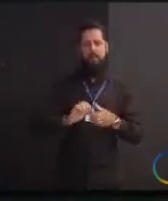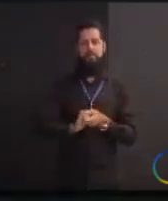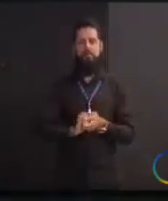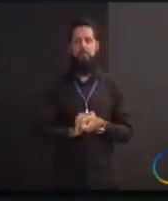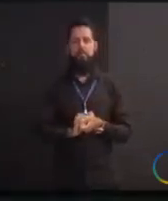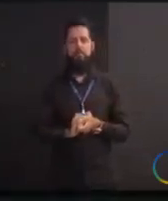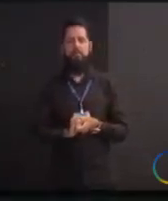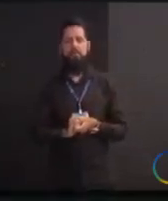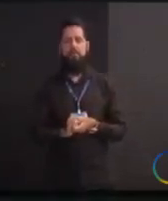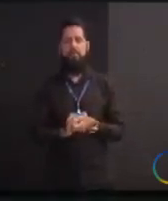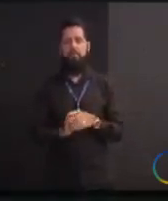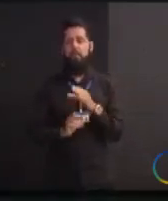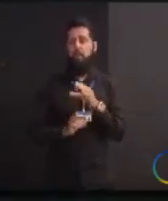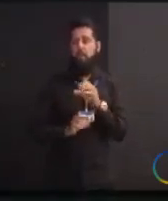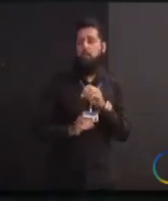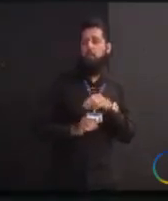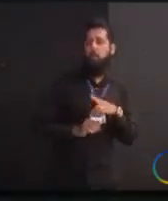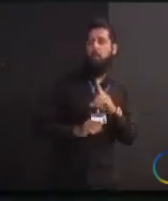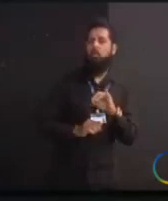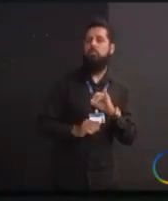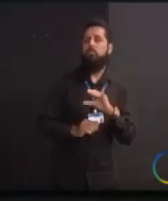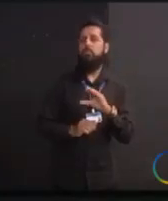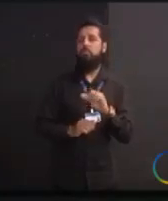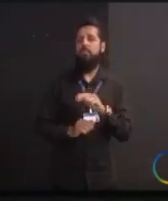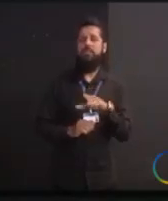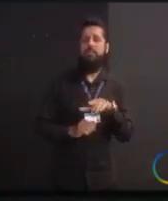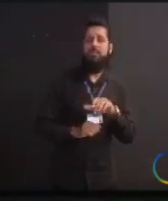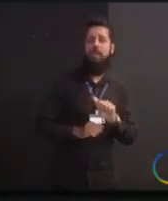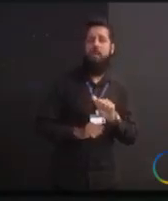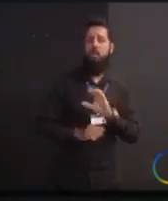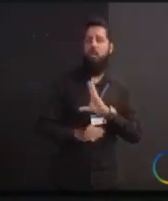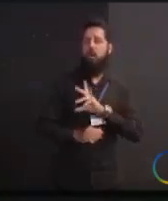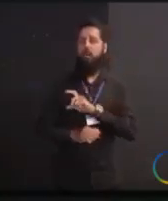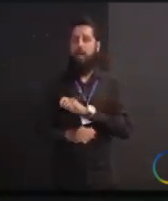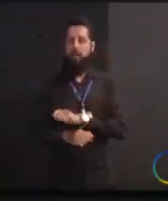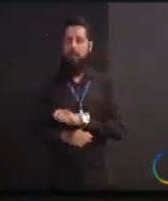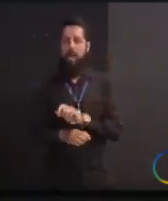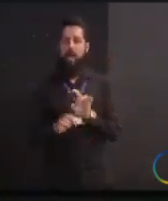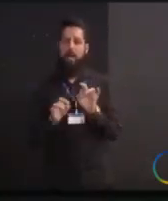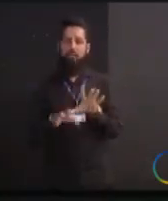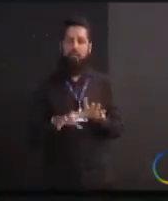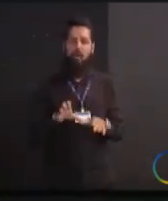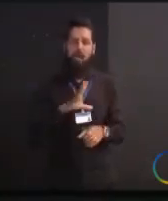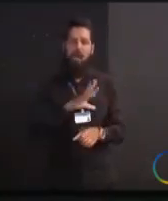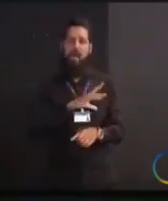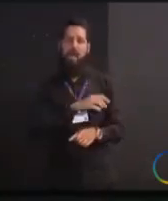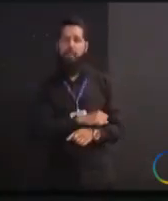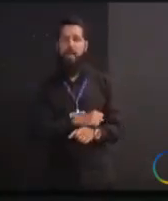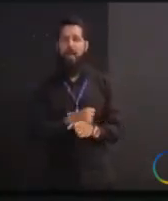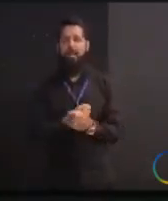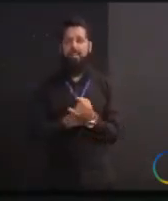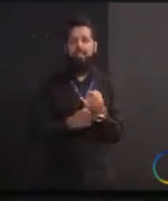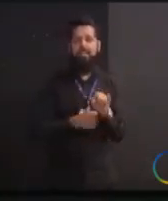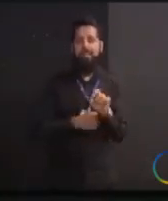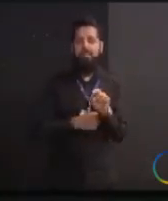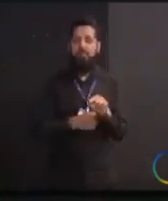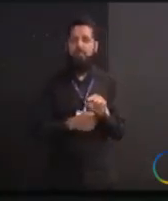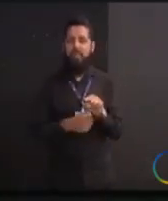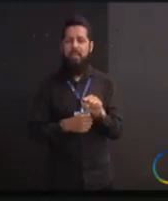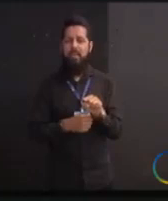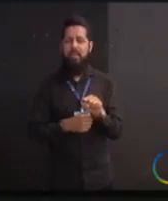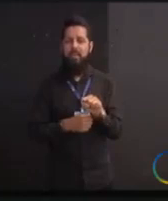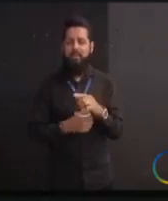é amar-se. Quem se ama não corre o risco de ser maltratado por ninguém.